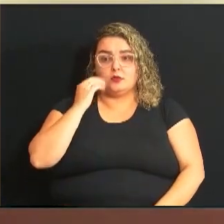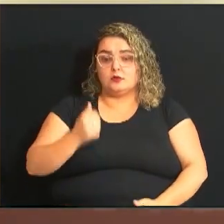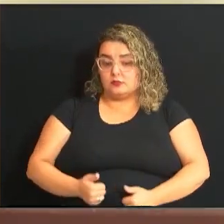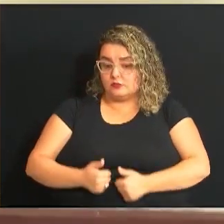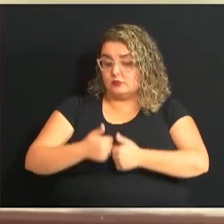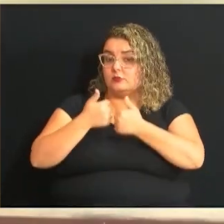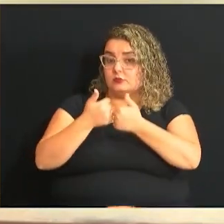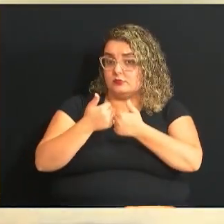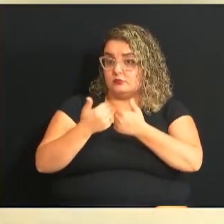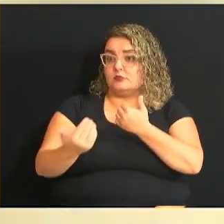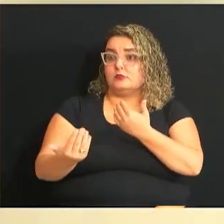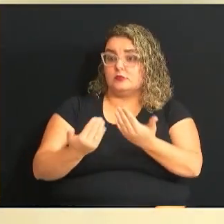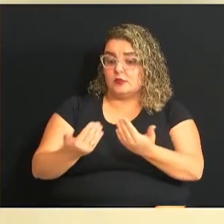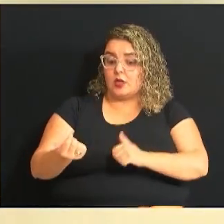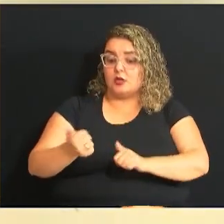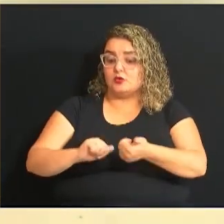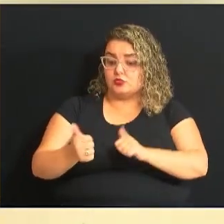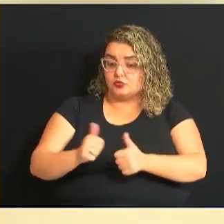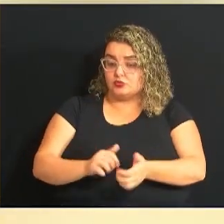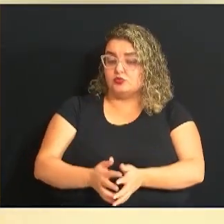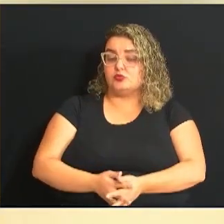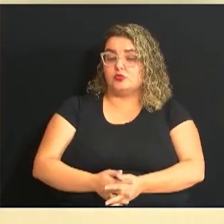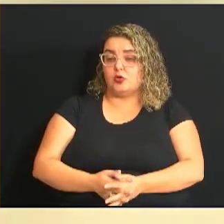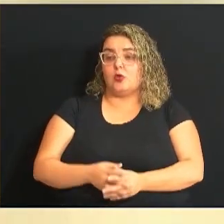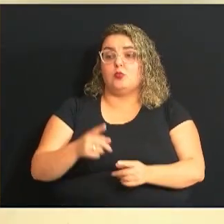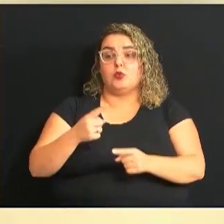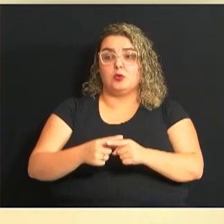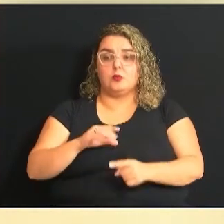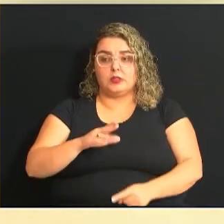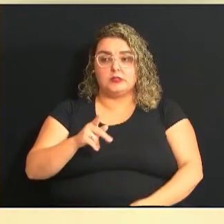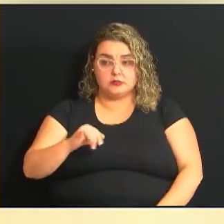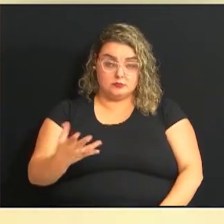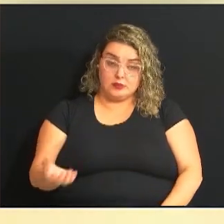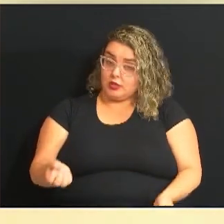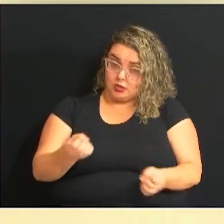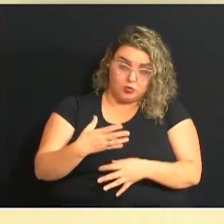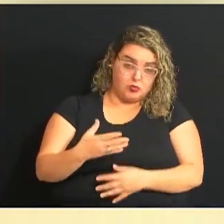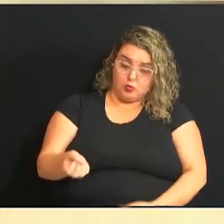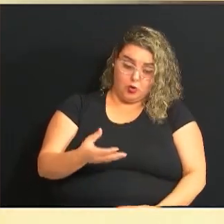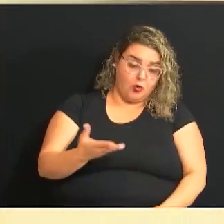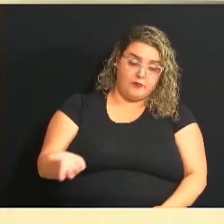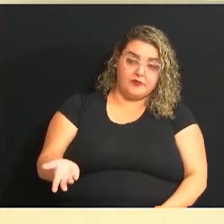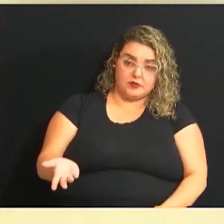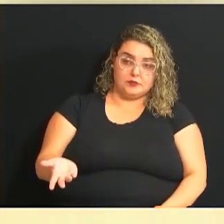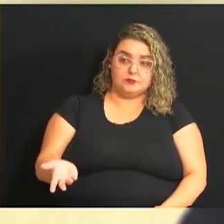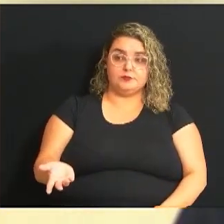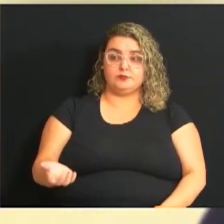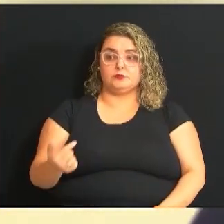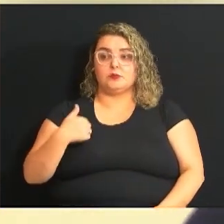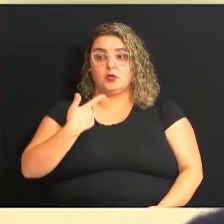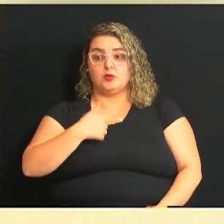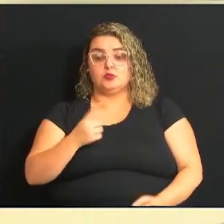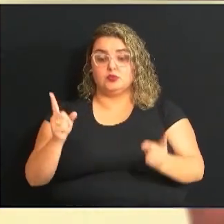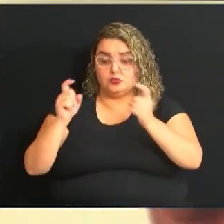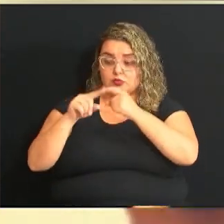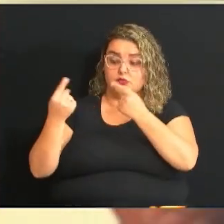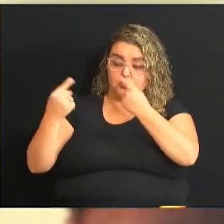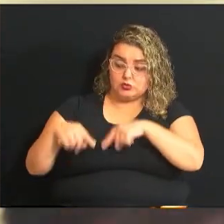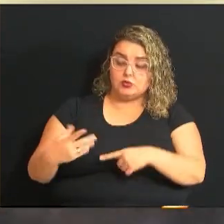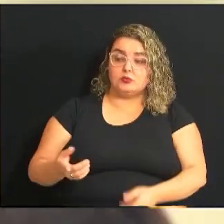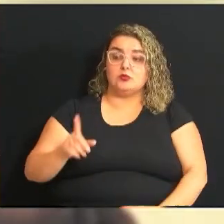entendo que o saldo ele é principalmente o saldo de um balanço, porque essa é uma CPI inédita, né? Então, uma das